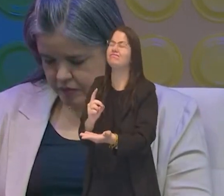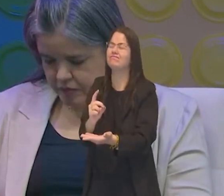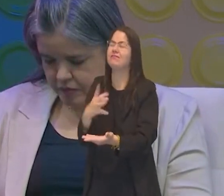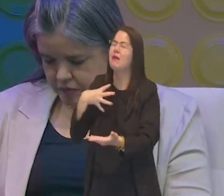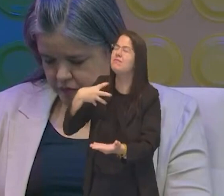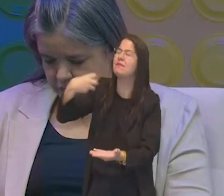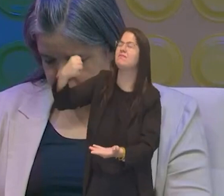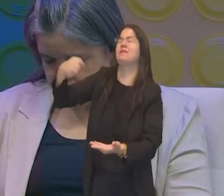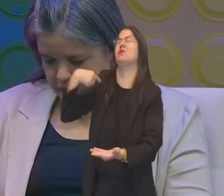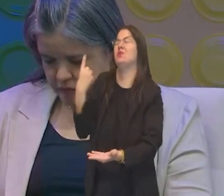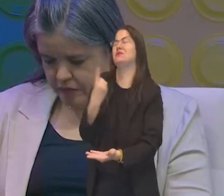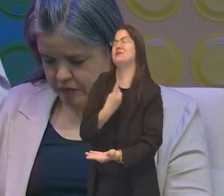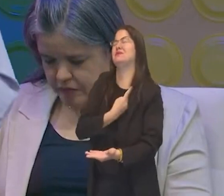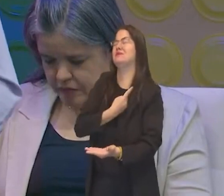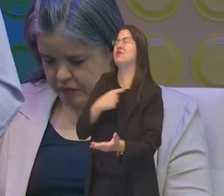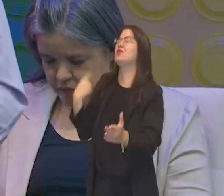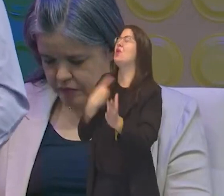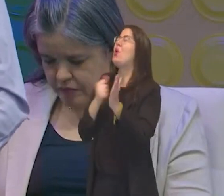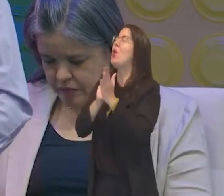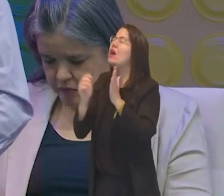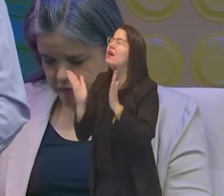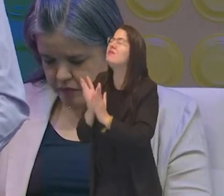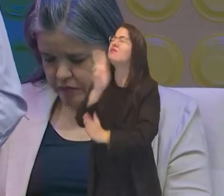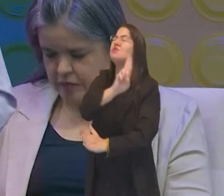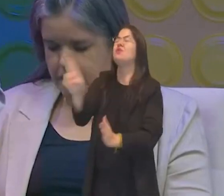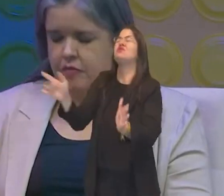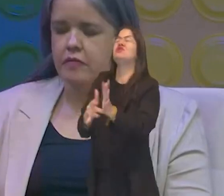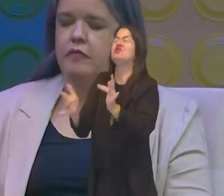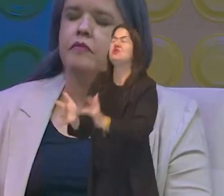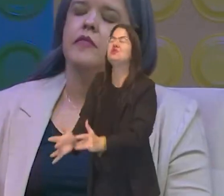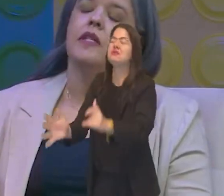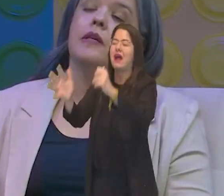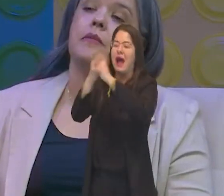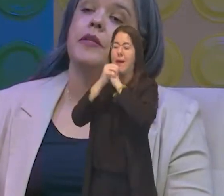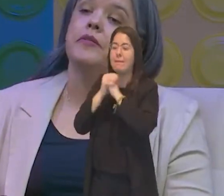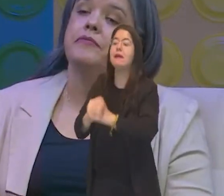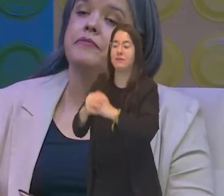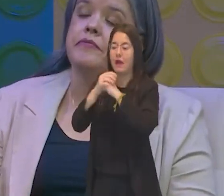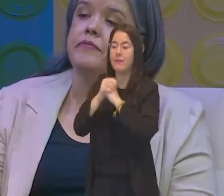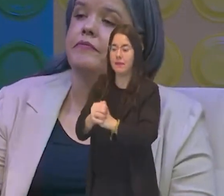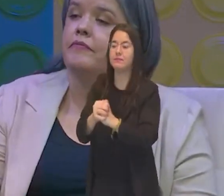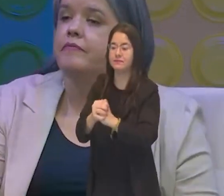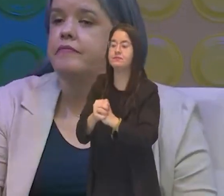É o que nós oramos nessa manhã, em nome de Jesus. Amém.